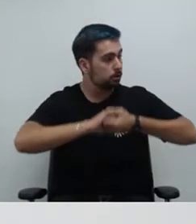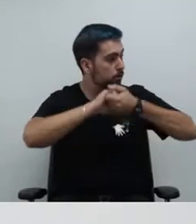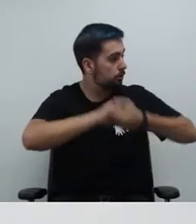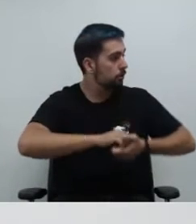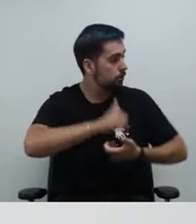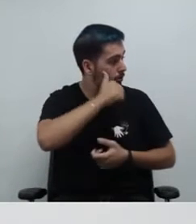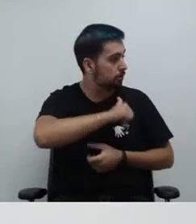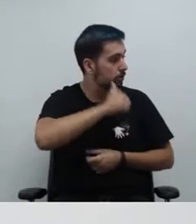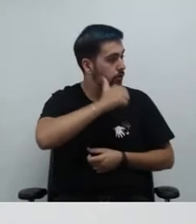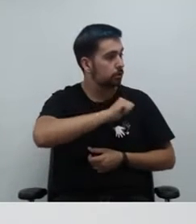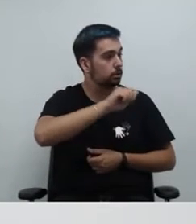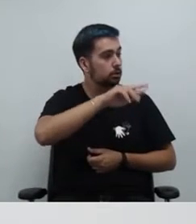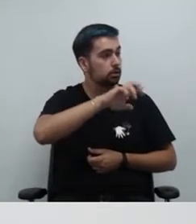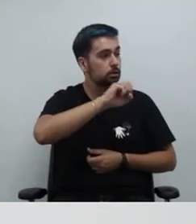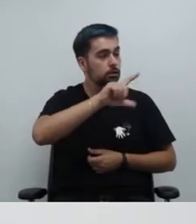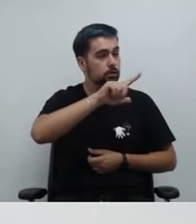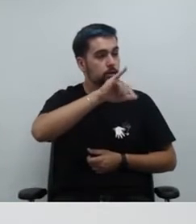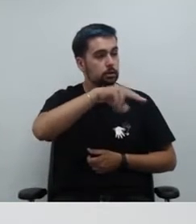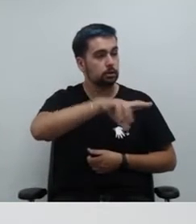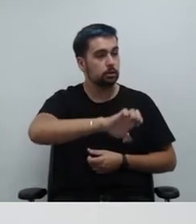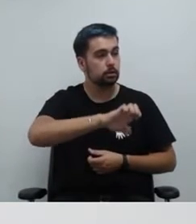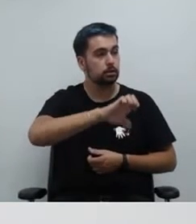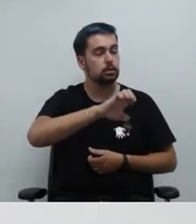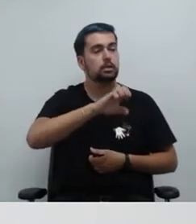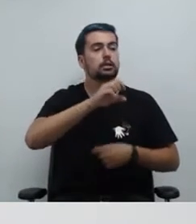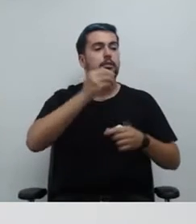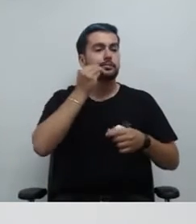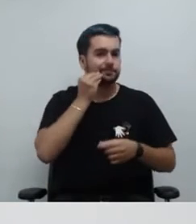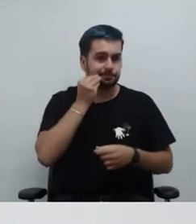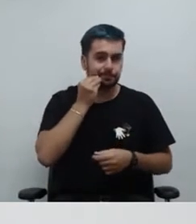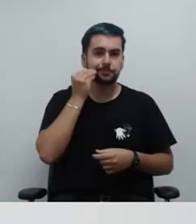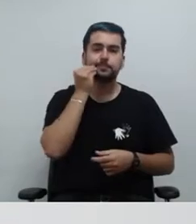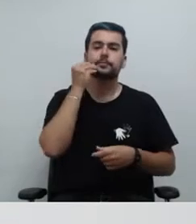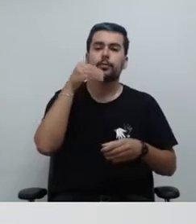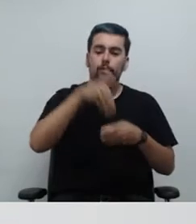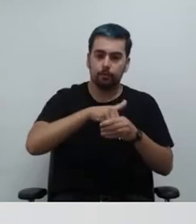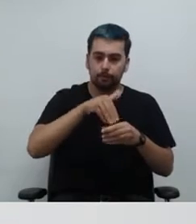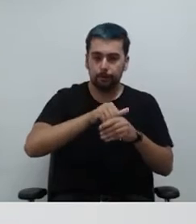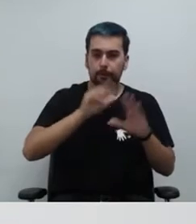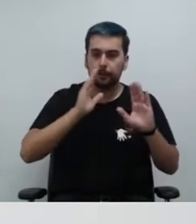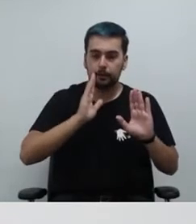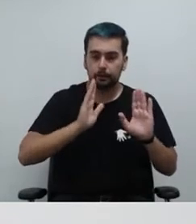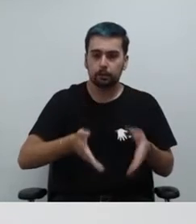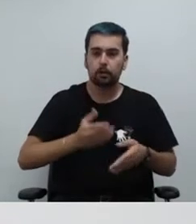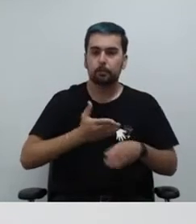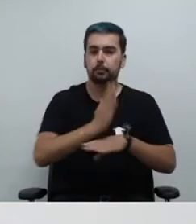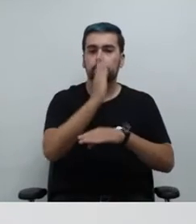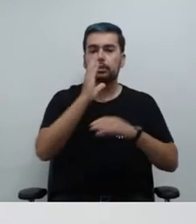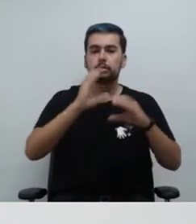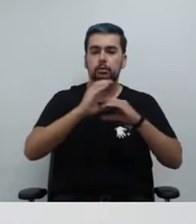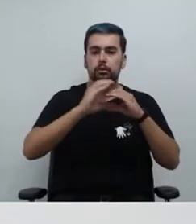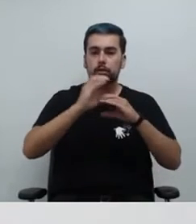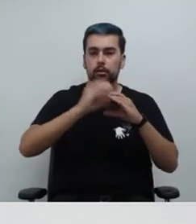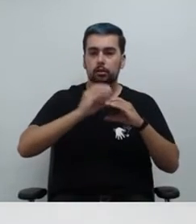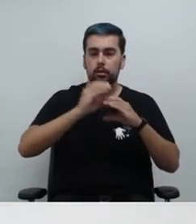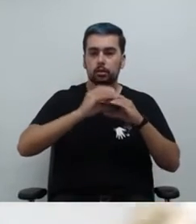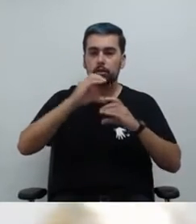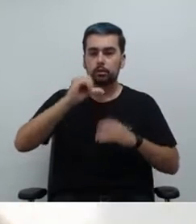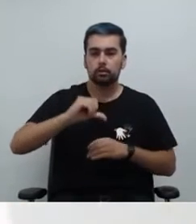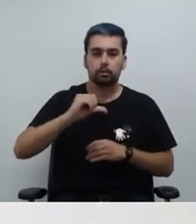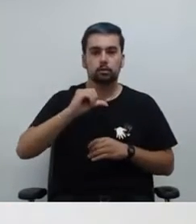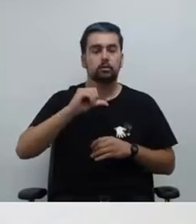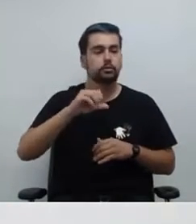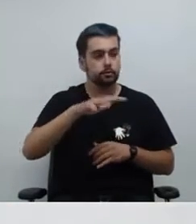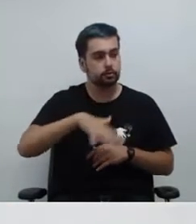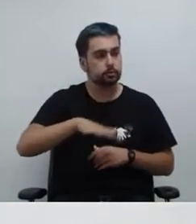Caroline, candidata aprovada, do já homologado 9º concurso público para ingresso na carreira de defensora,